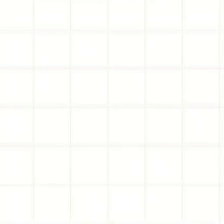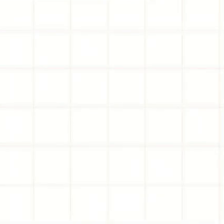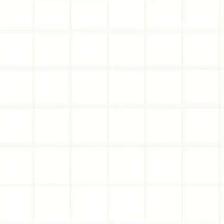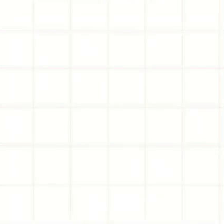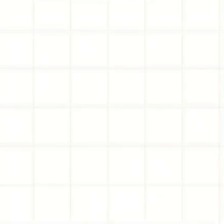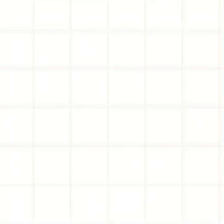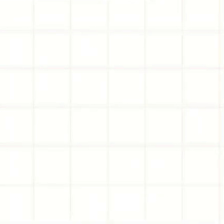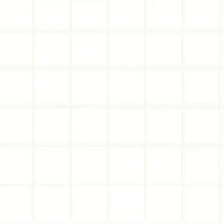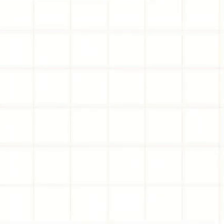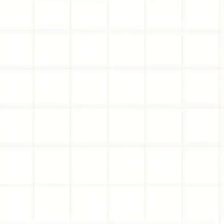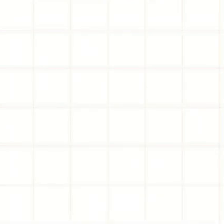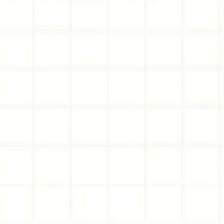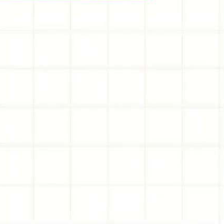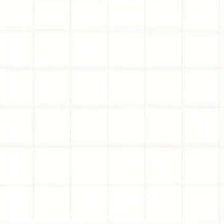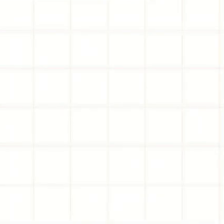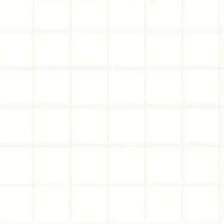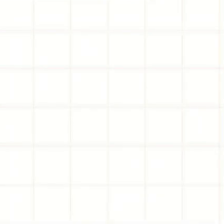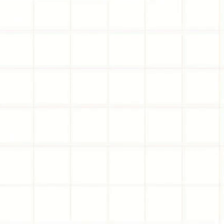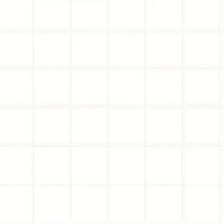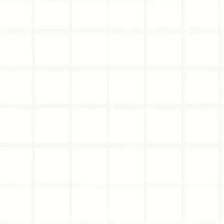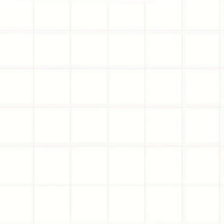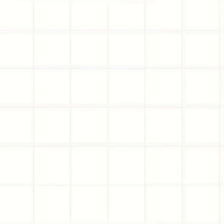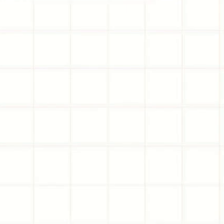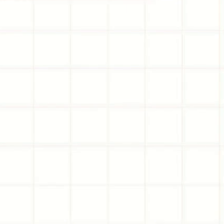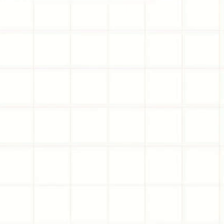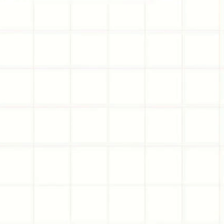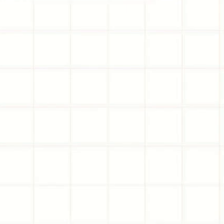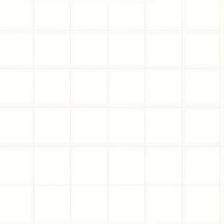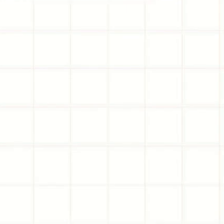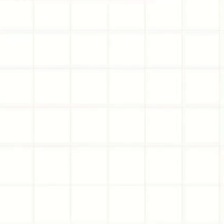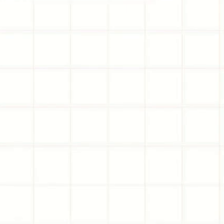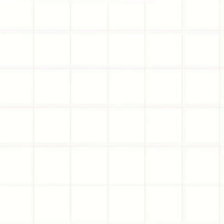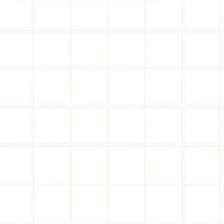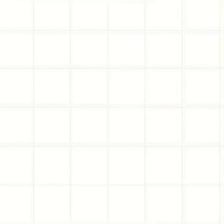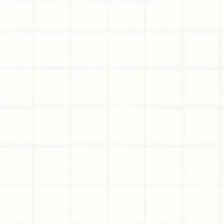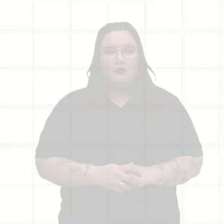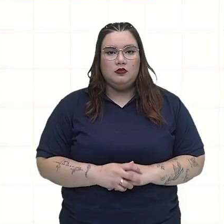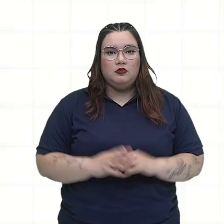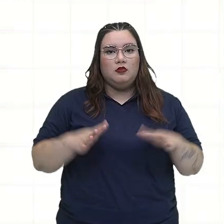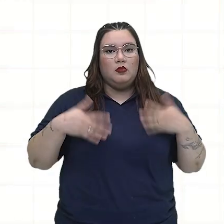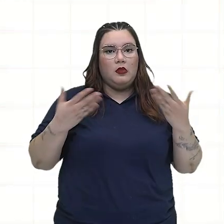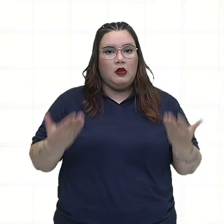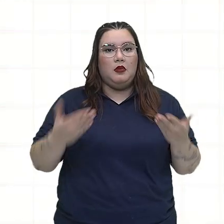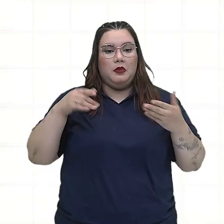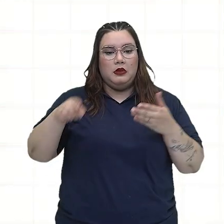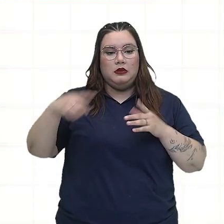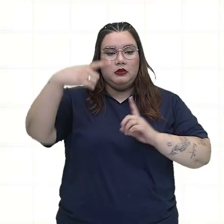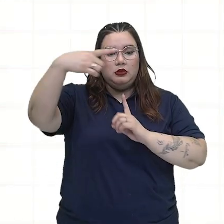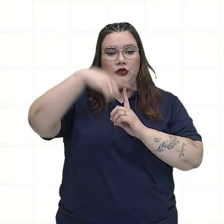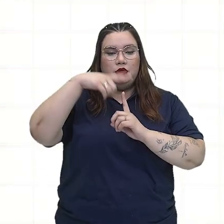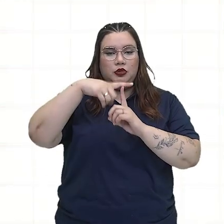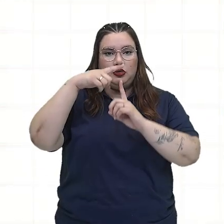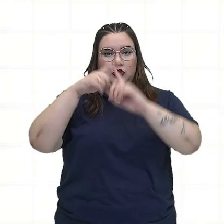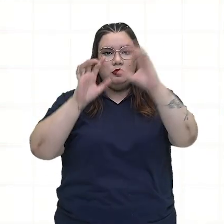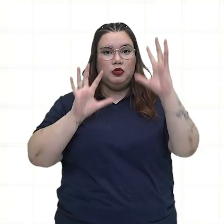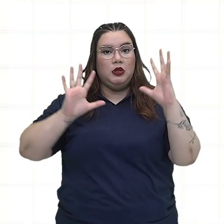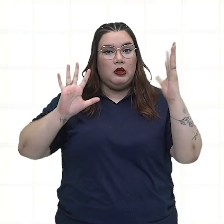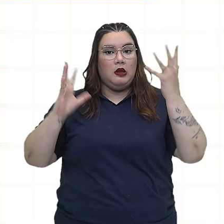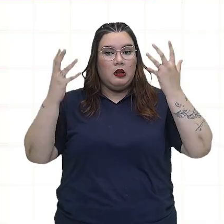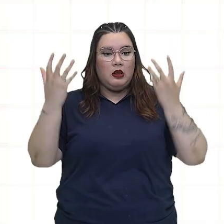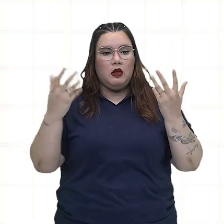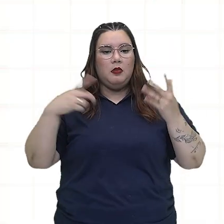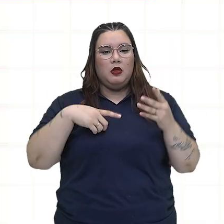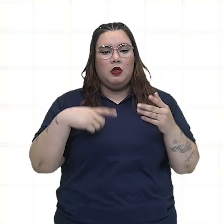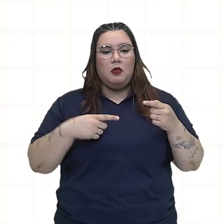caracteriza por apresentar temperaturas médias anuais, né? A gente vai destacar aqui em